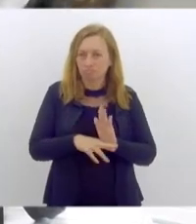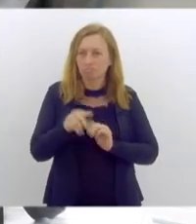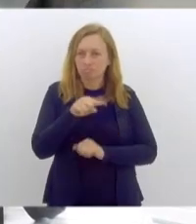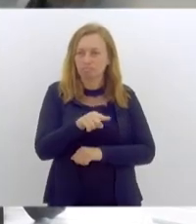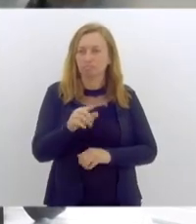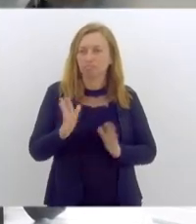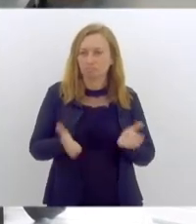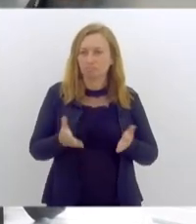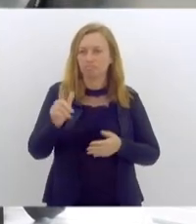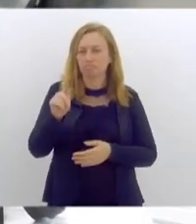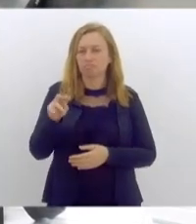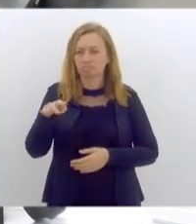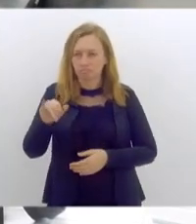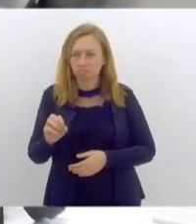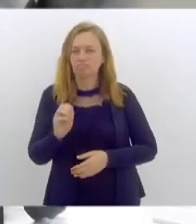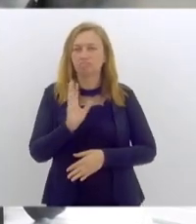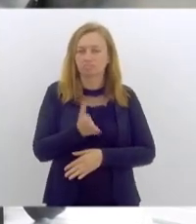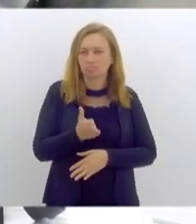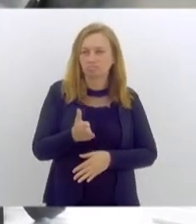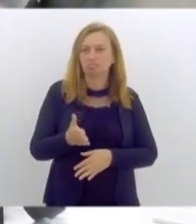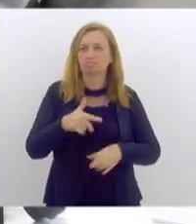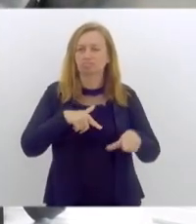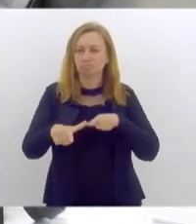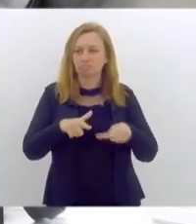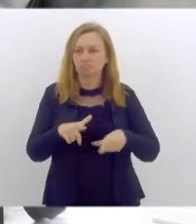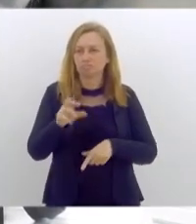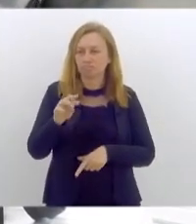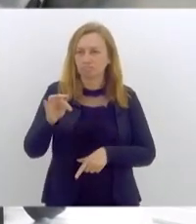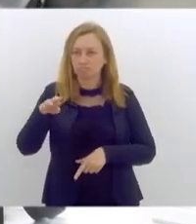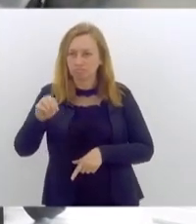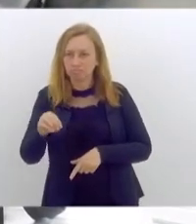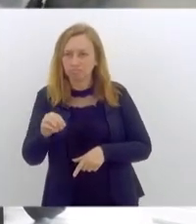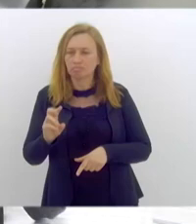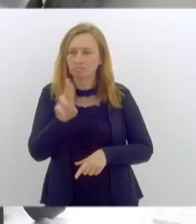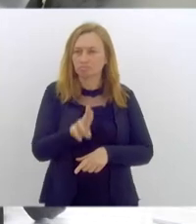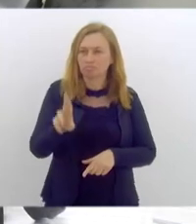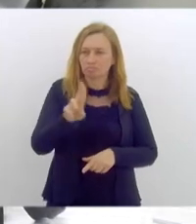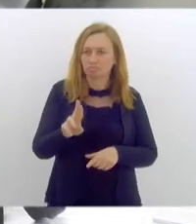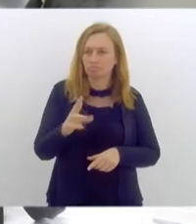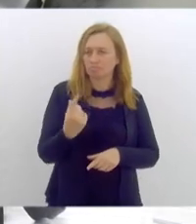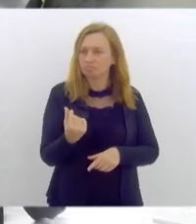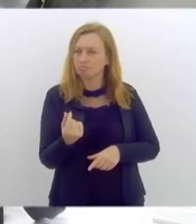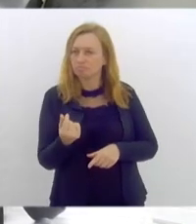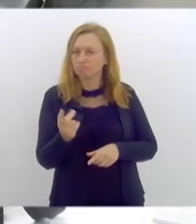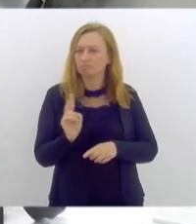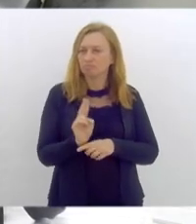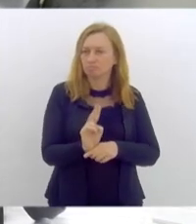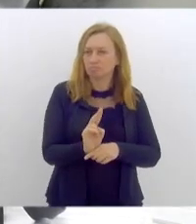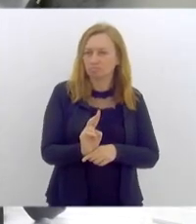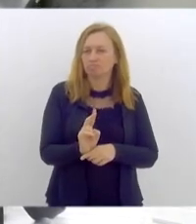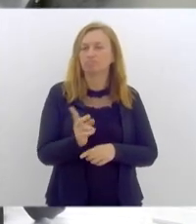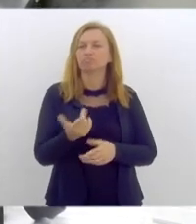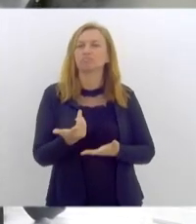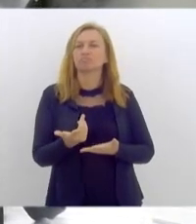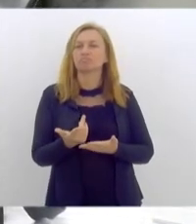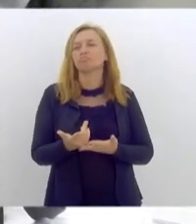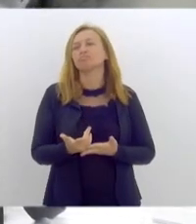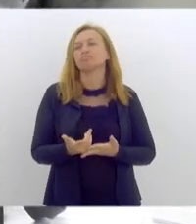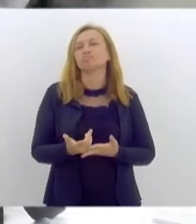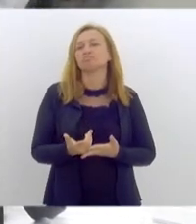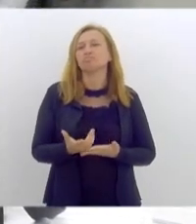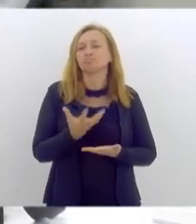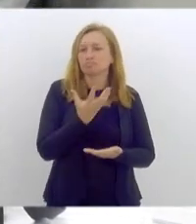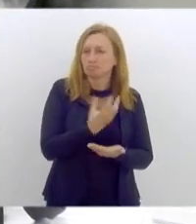Ela já trabalha com correspondentes para atuação nas suas linhas de crédito esses correspondentes eles são contratados por meio de credenciamento